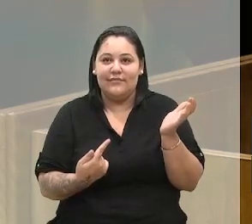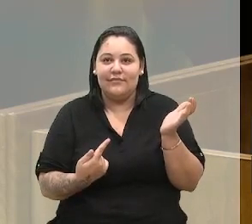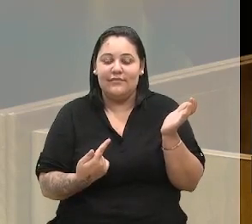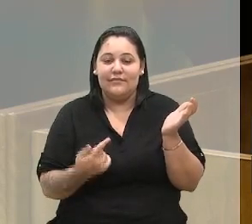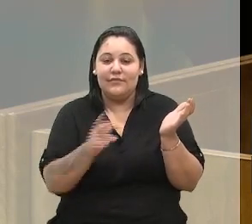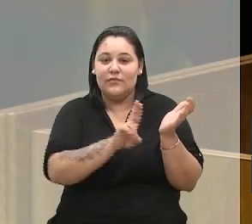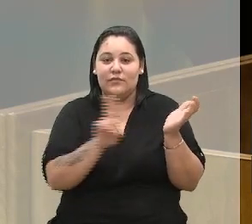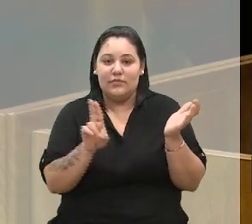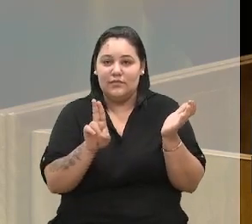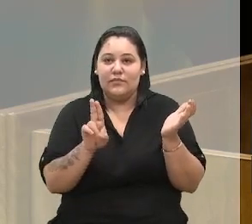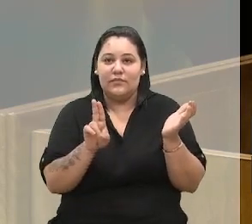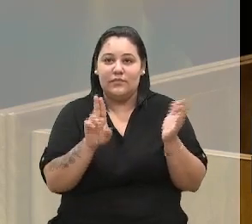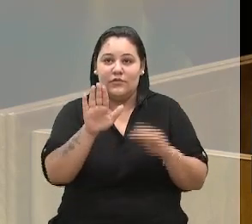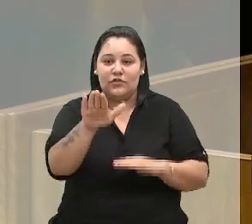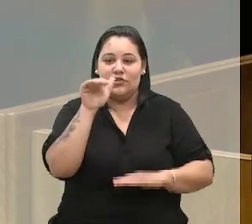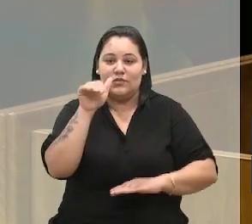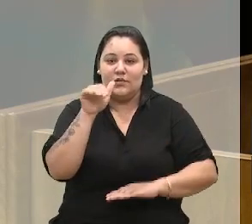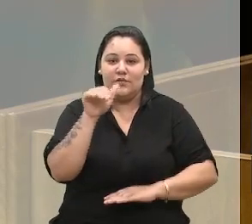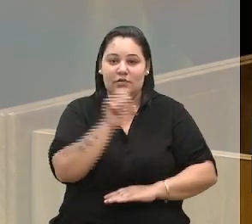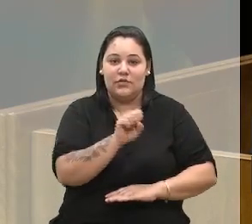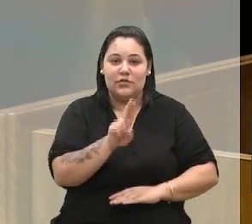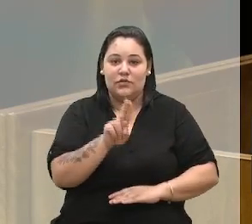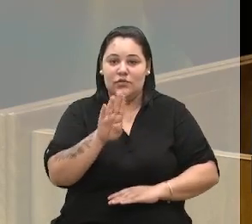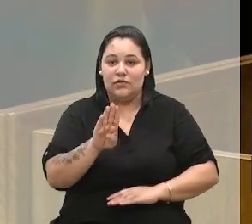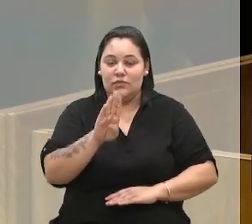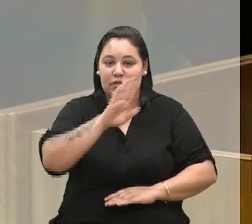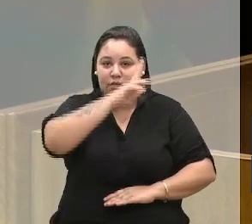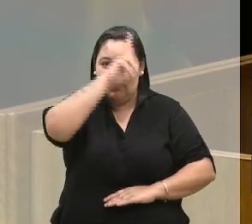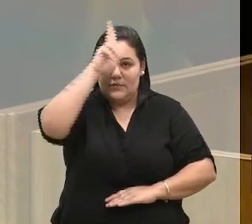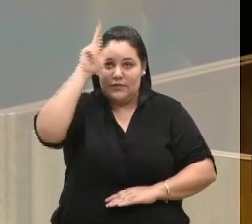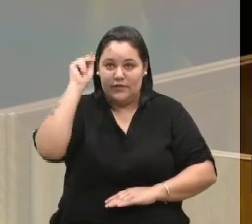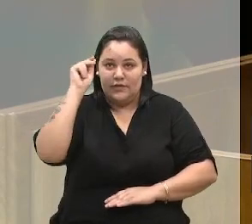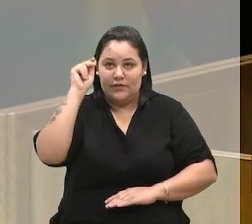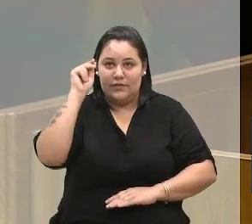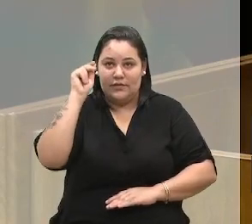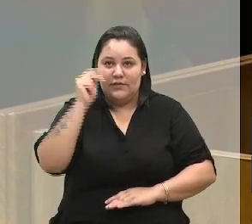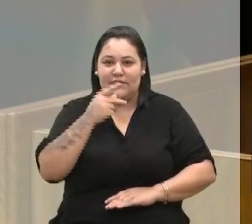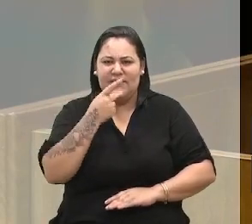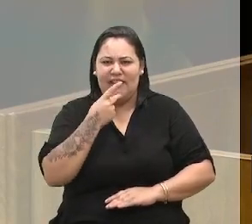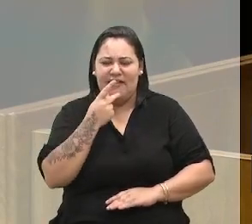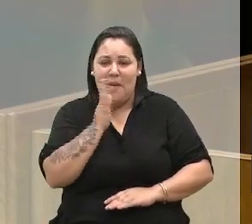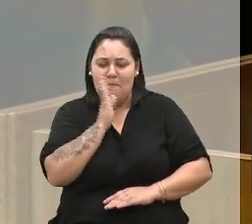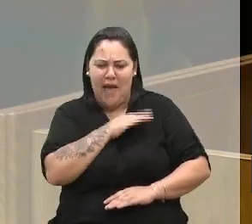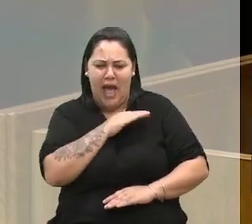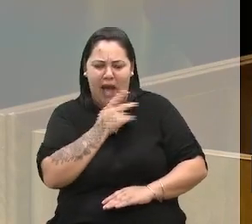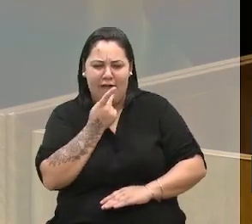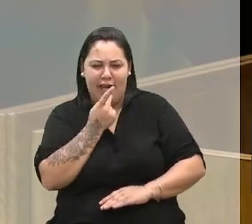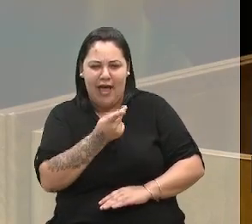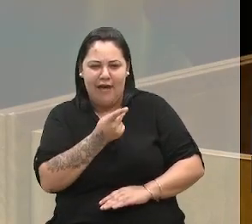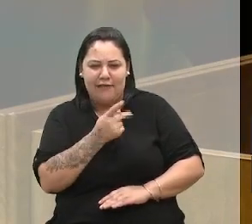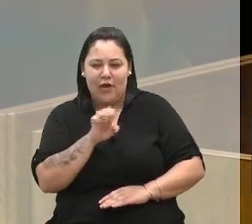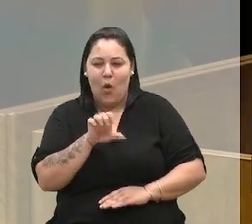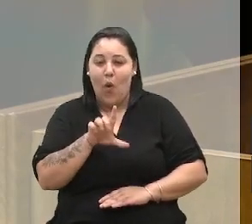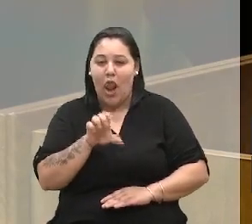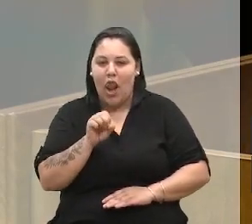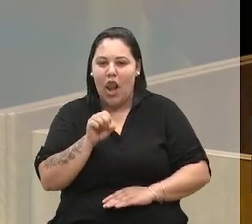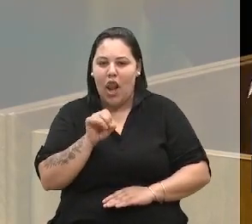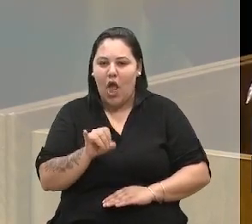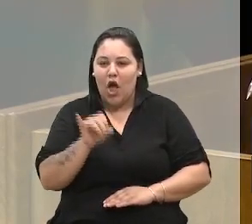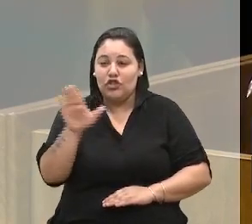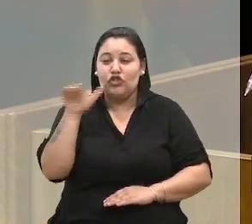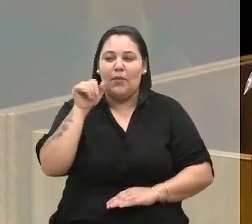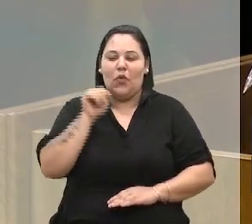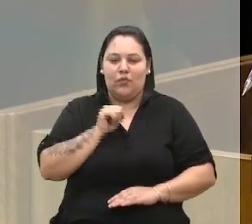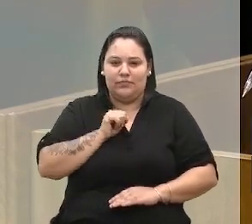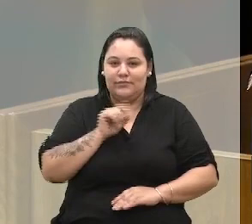Risso, as más línguas diziam que foi o Eloy que nomeou. Não. Quem nomeia um subprefeito é o